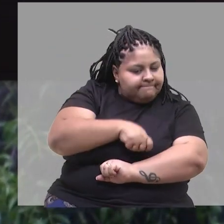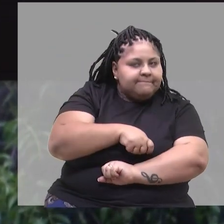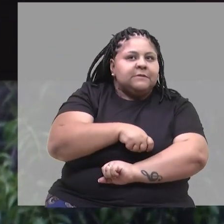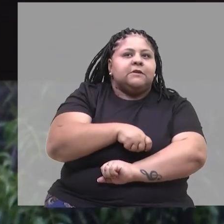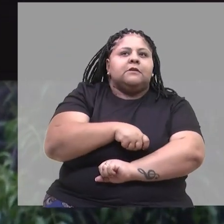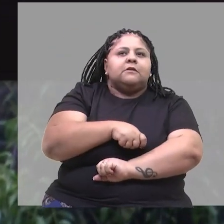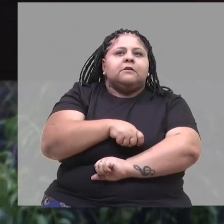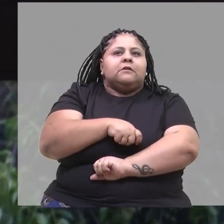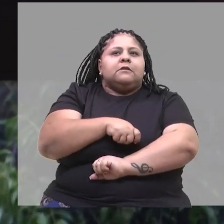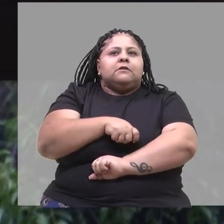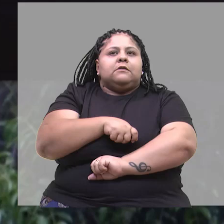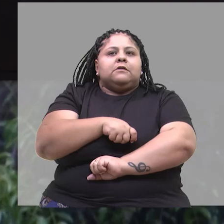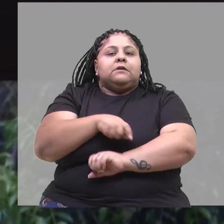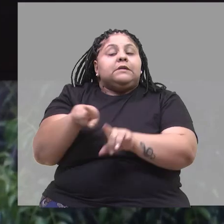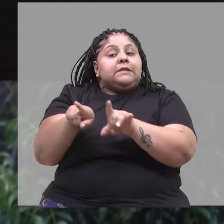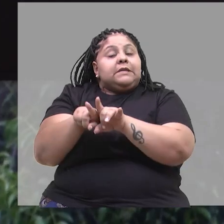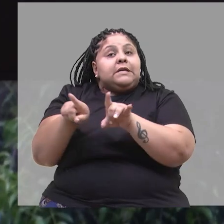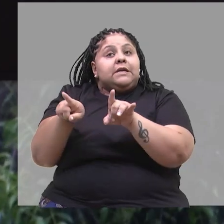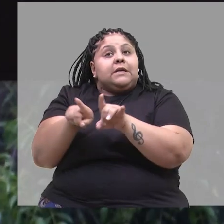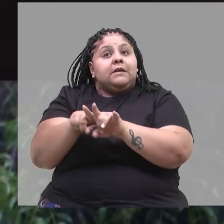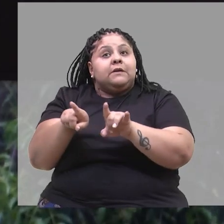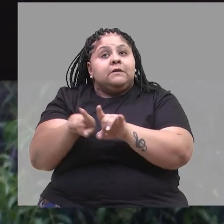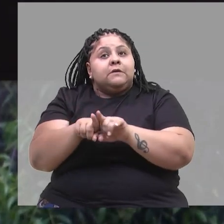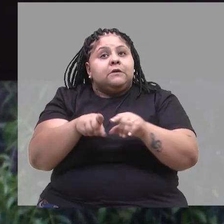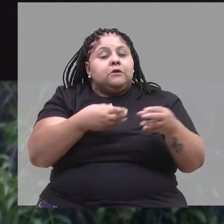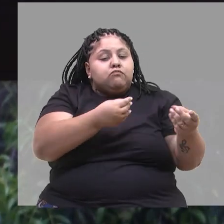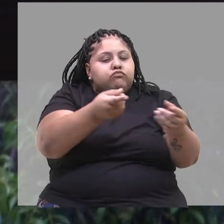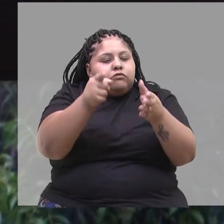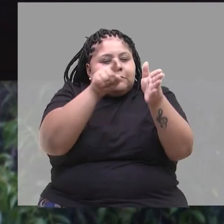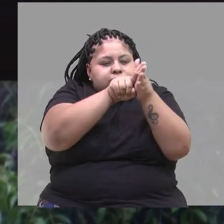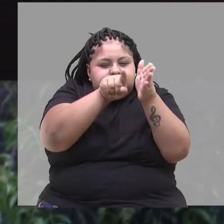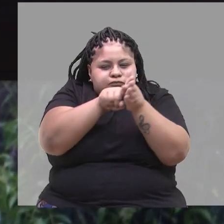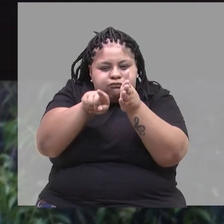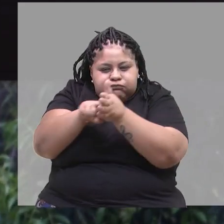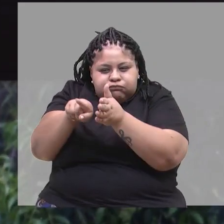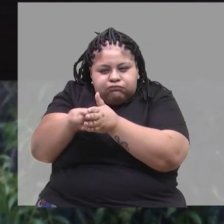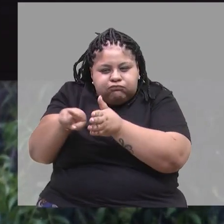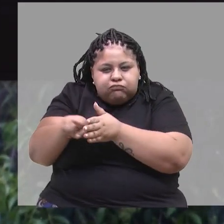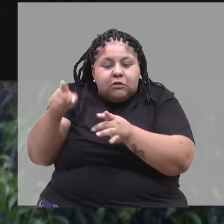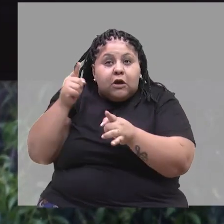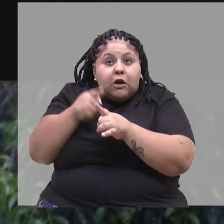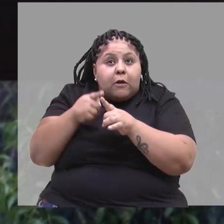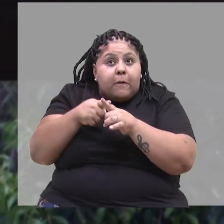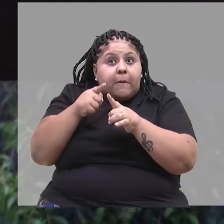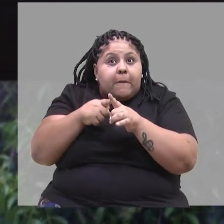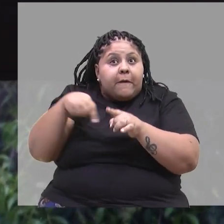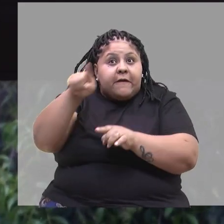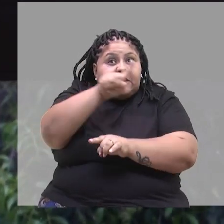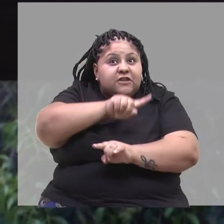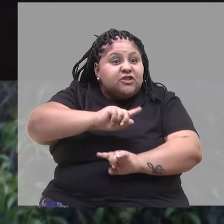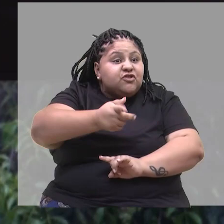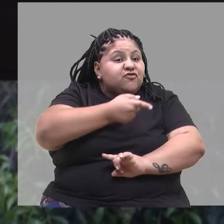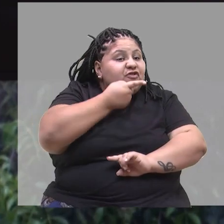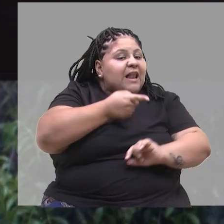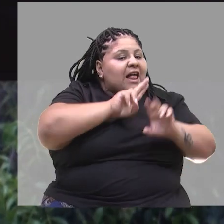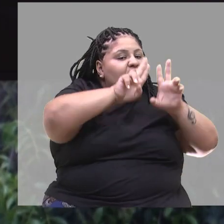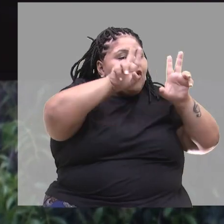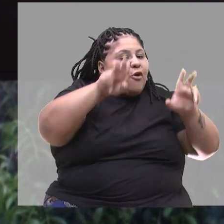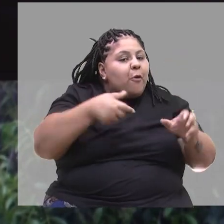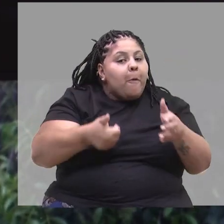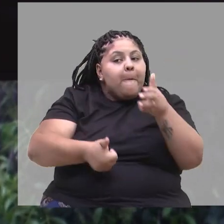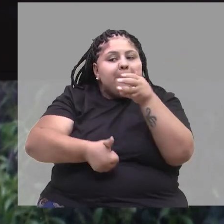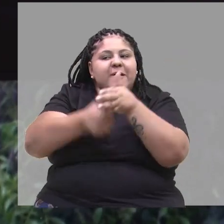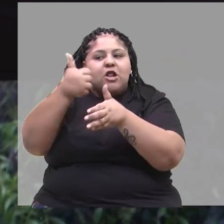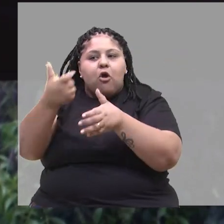necessário. E como é necessária também muita pesquisa em torno disso, até porque quanto mais a gente falar do